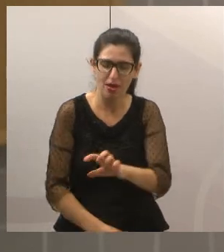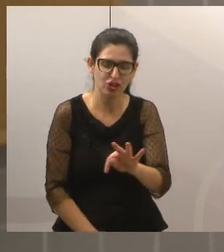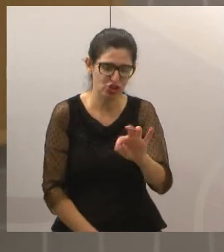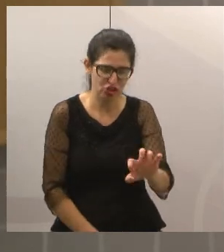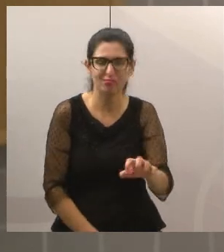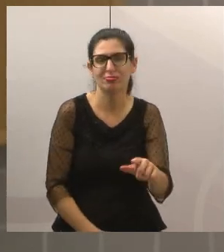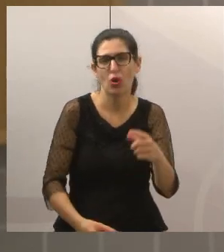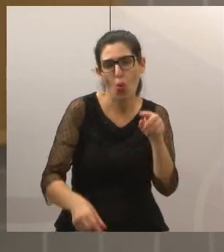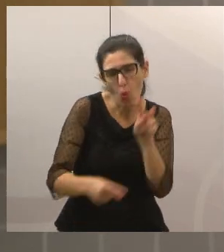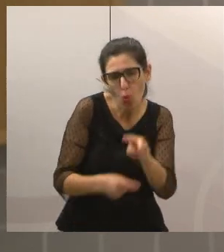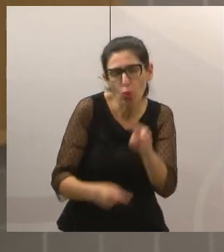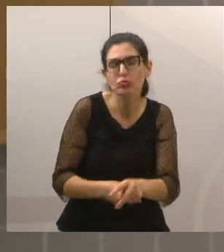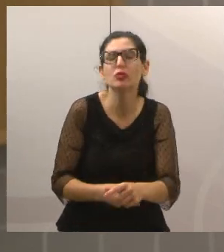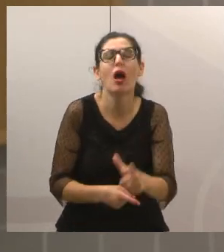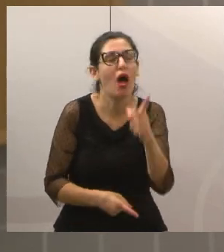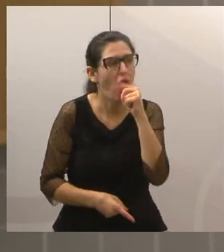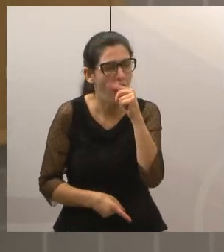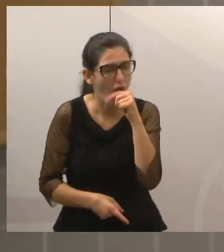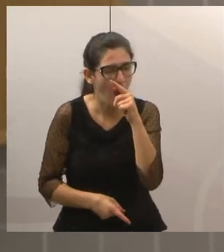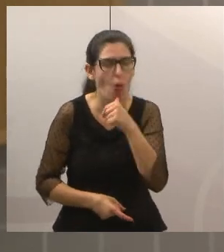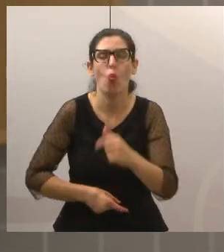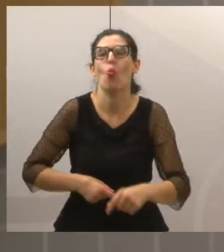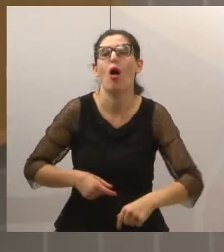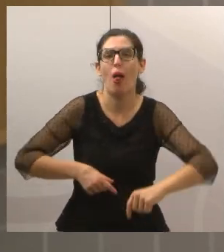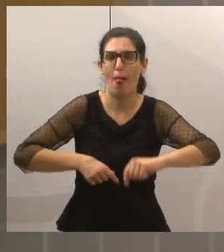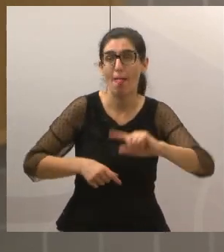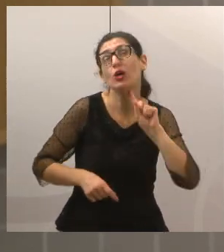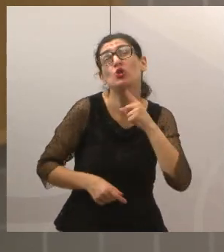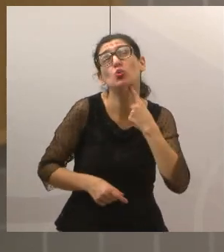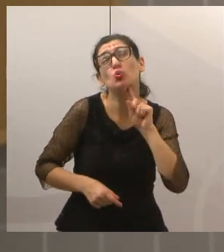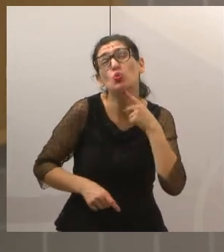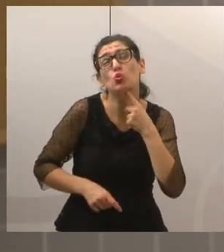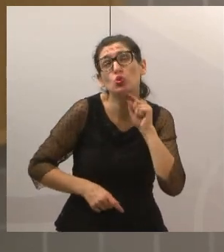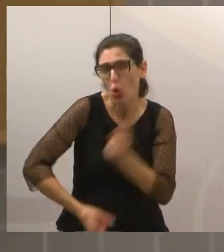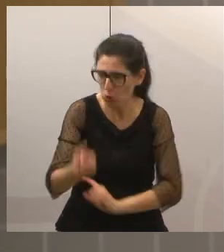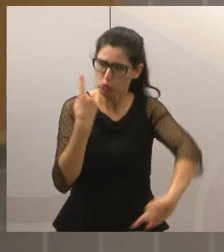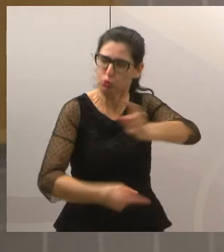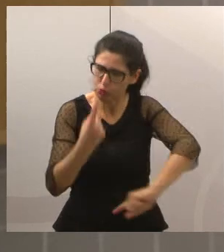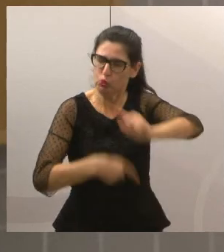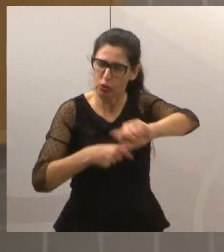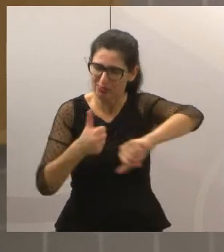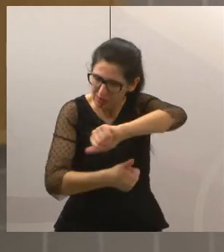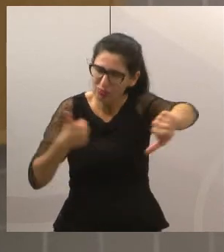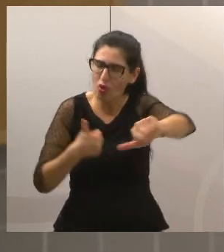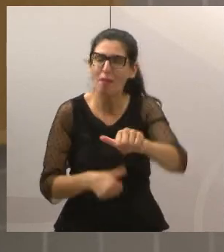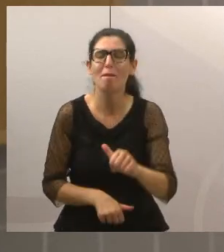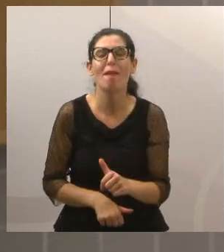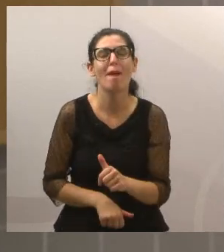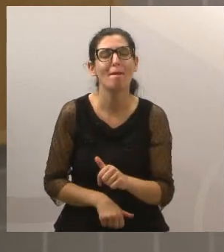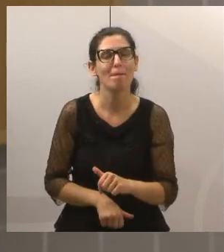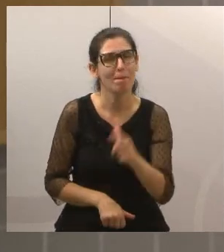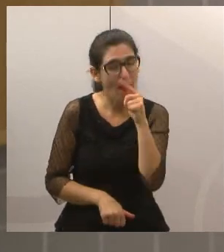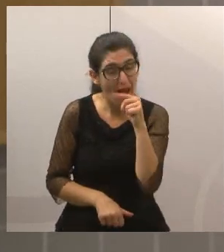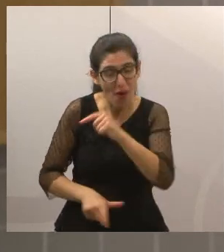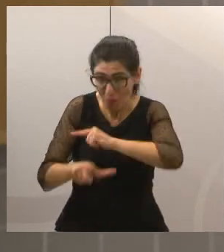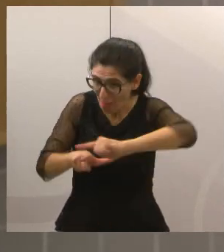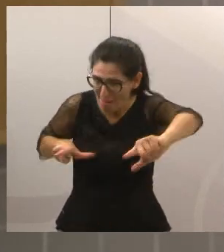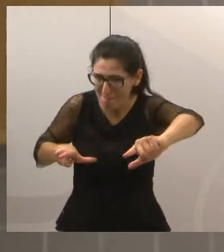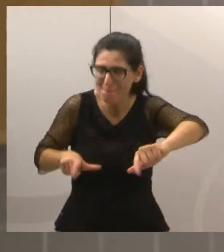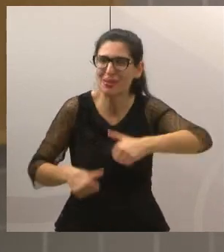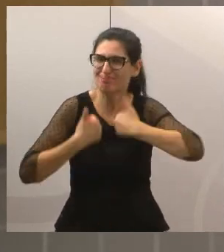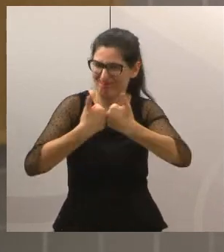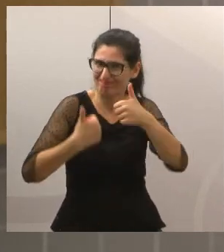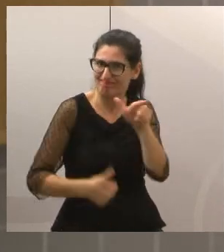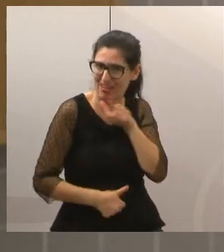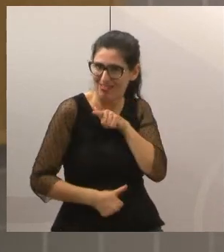fica ali na Malaquiácida. Então, essas regiões mais distantes que a gente precisa evoluir. Então, aí acho que a gente chega em torno